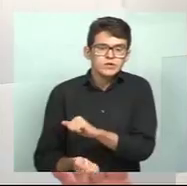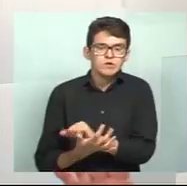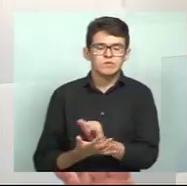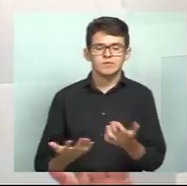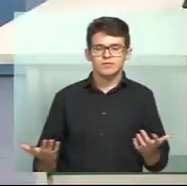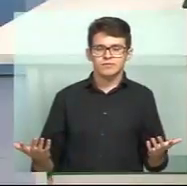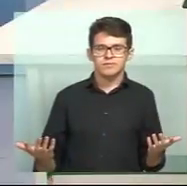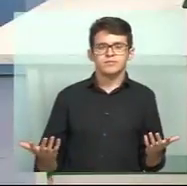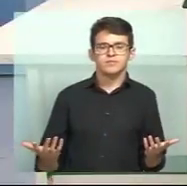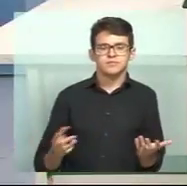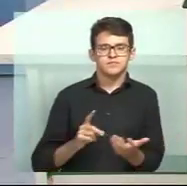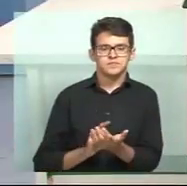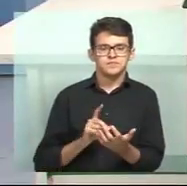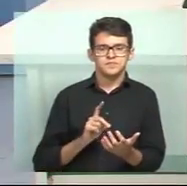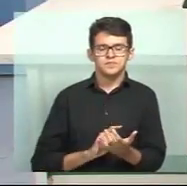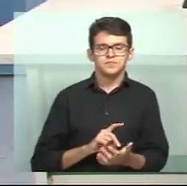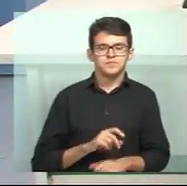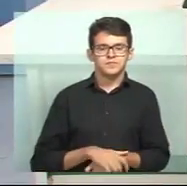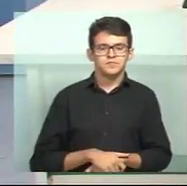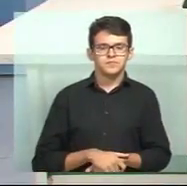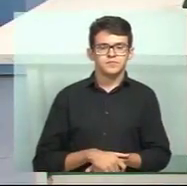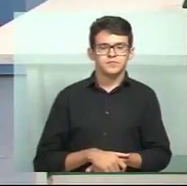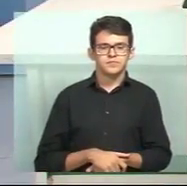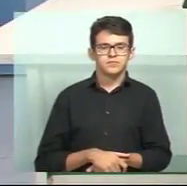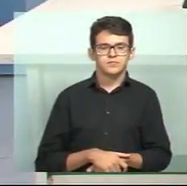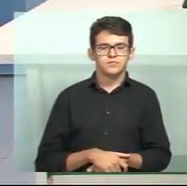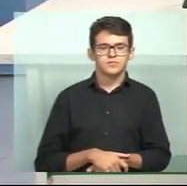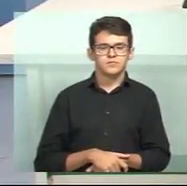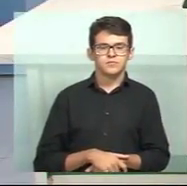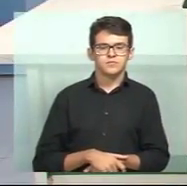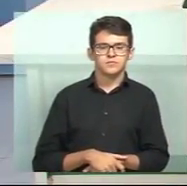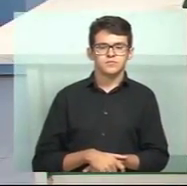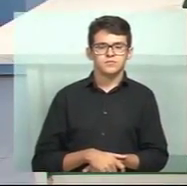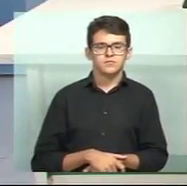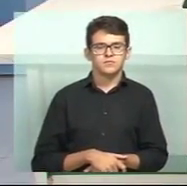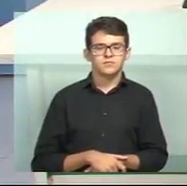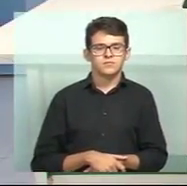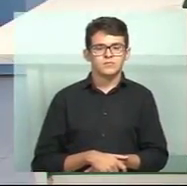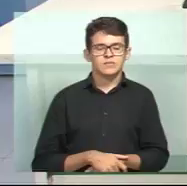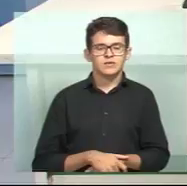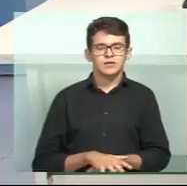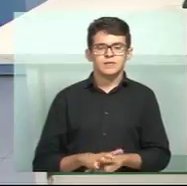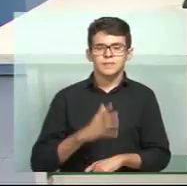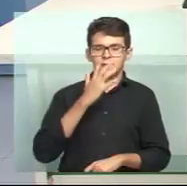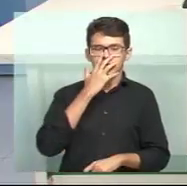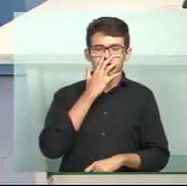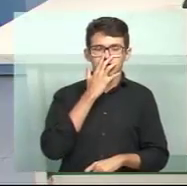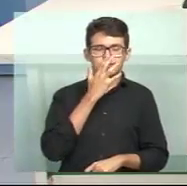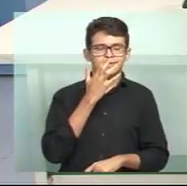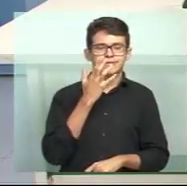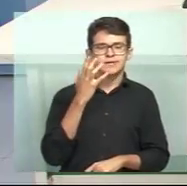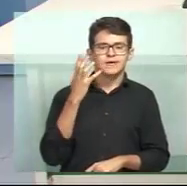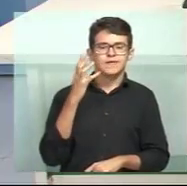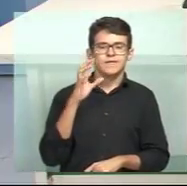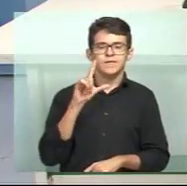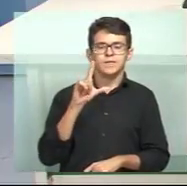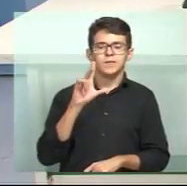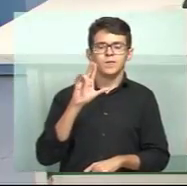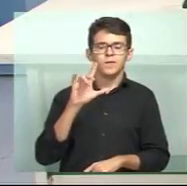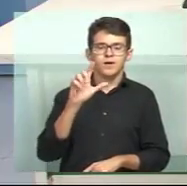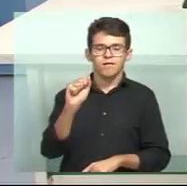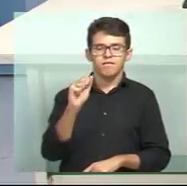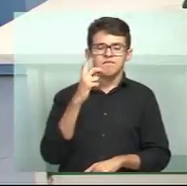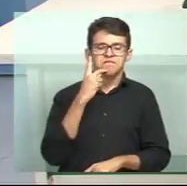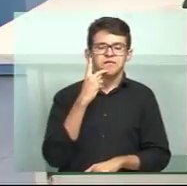essa proteção messiânica. Essa proteção messiânica, assim, de usar... proteger os pobres. E usar, né, a eleição, falar